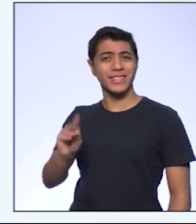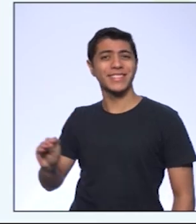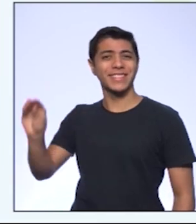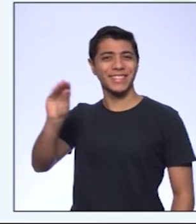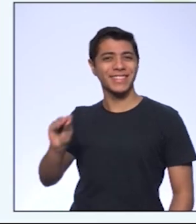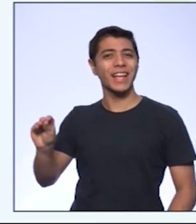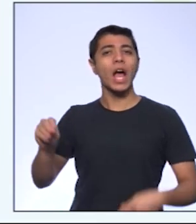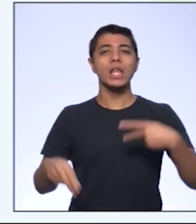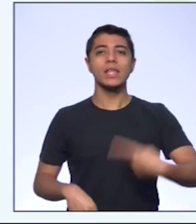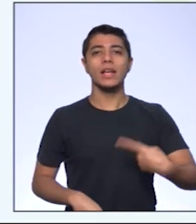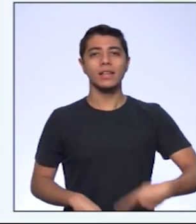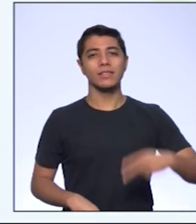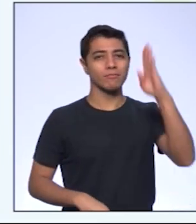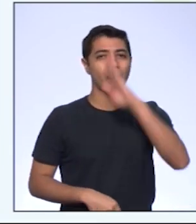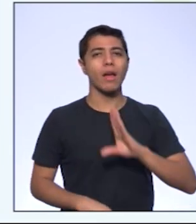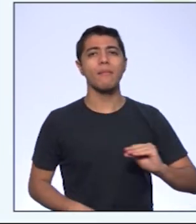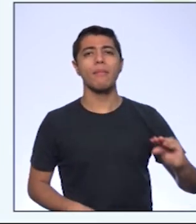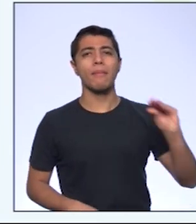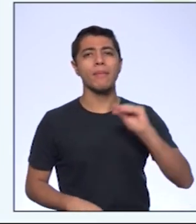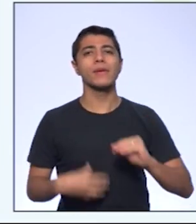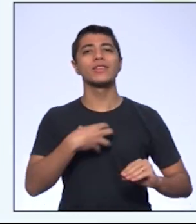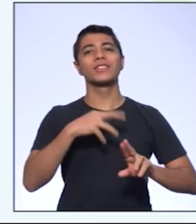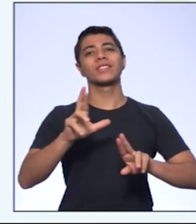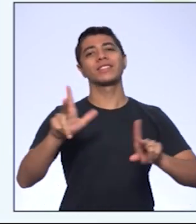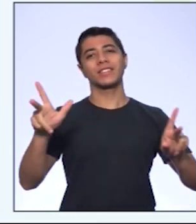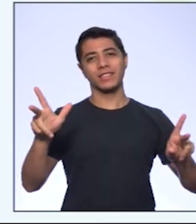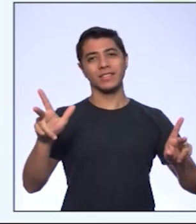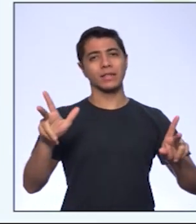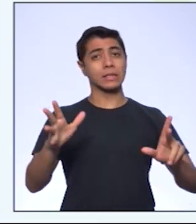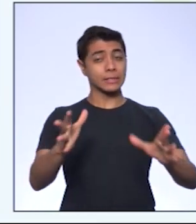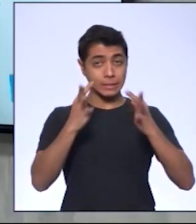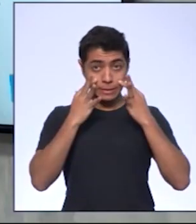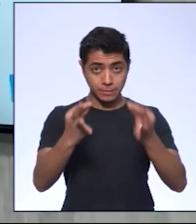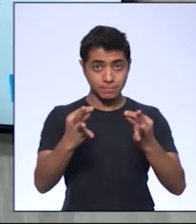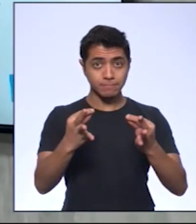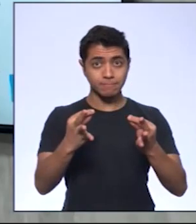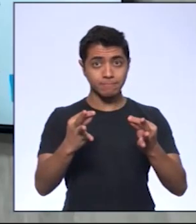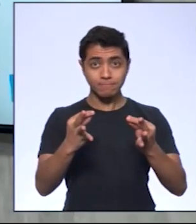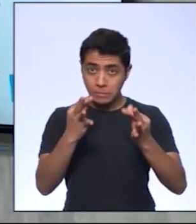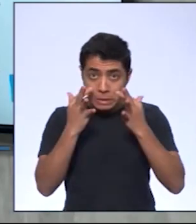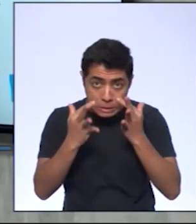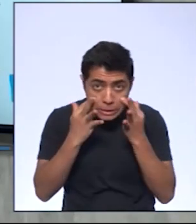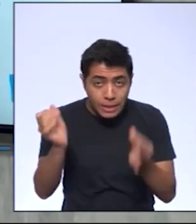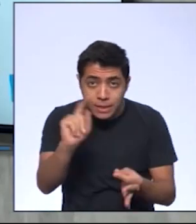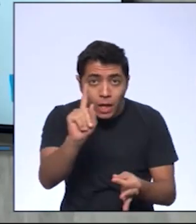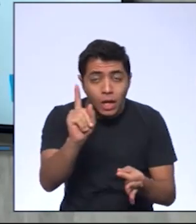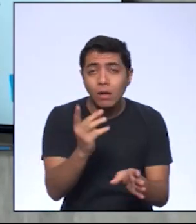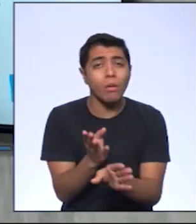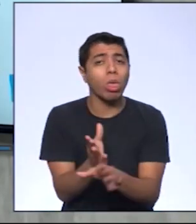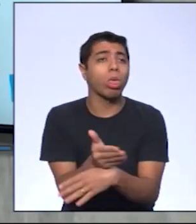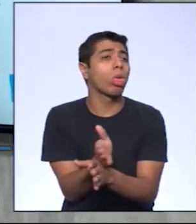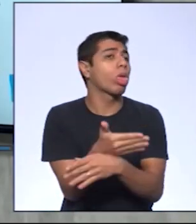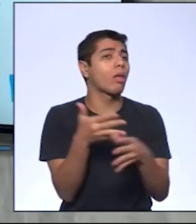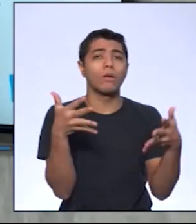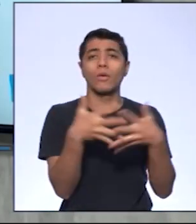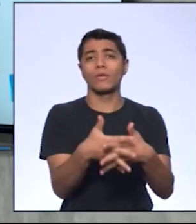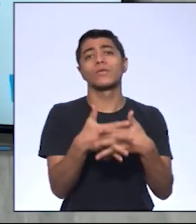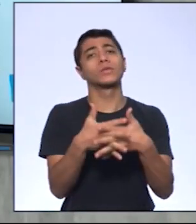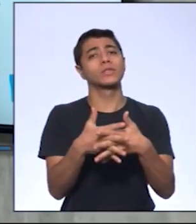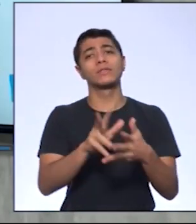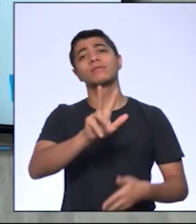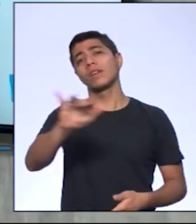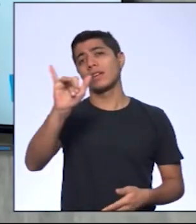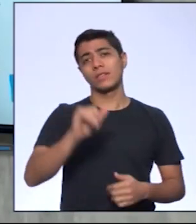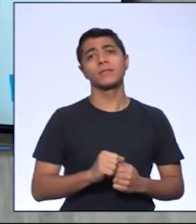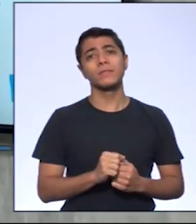Se eu não estou atenta a essa parte do texto, eu fico confusa em relação às outras informações. Então,